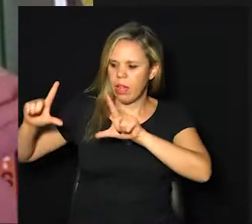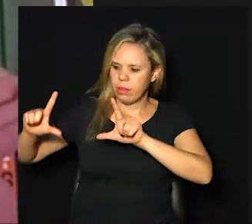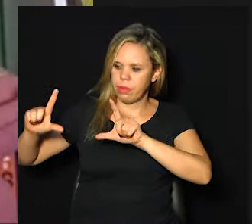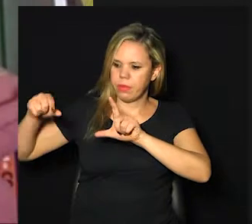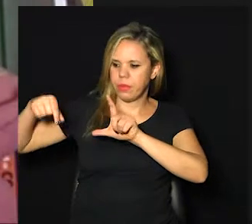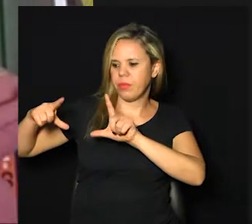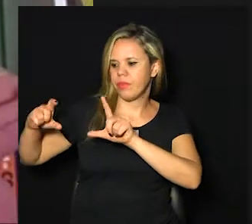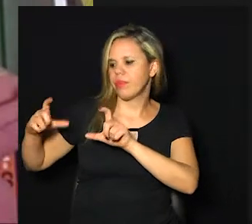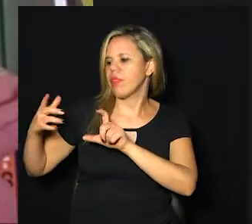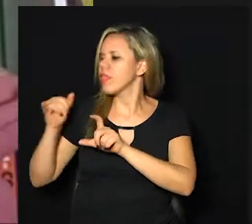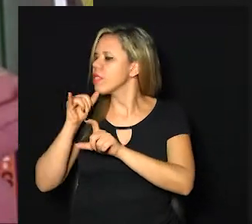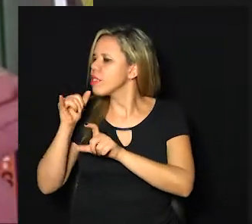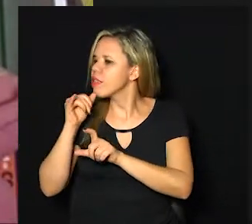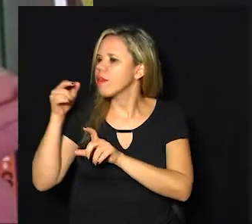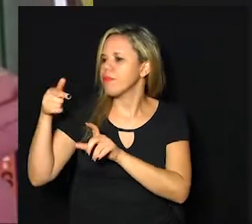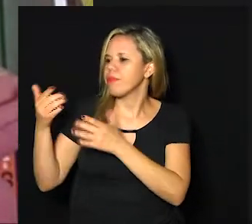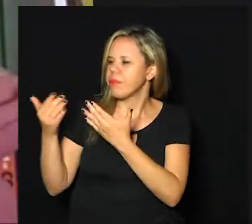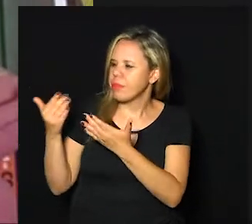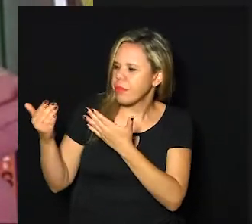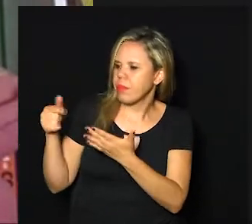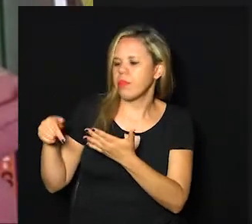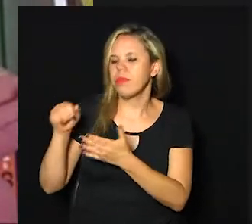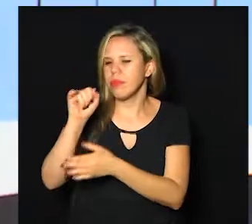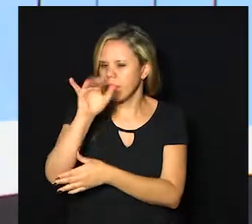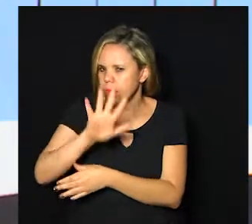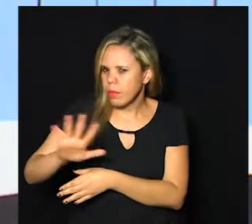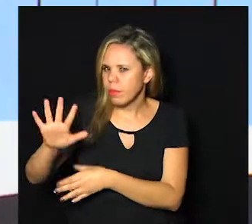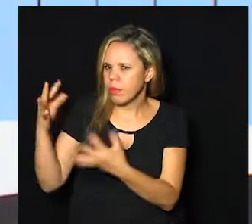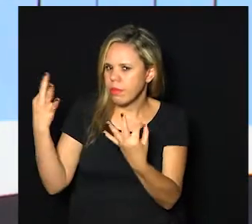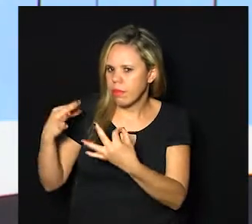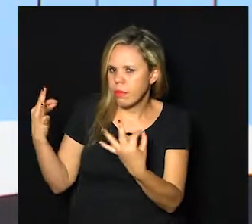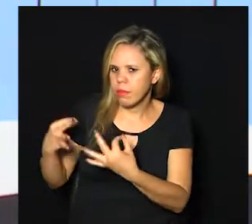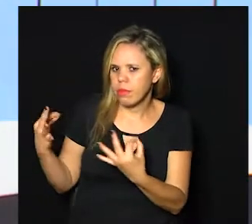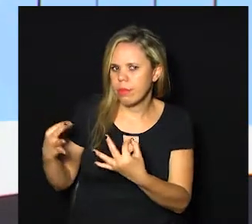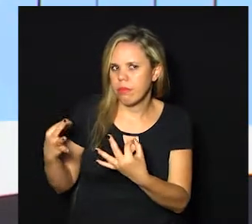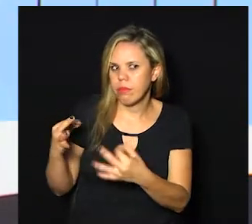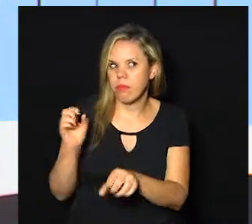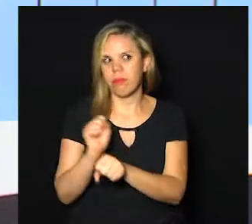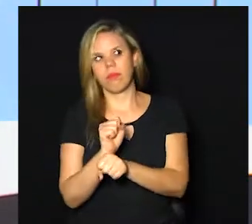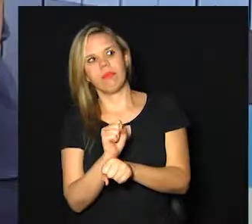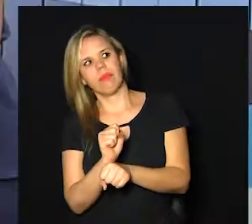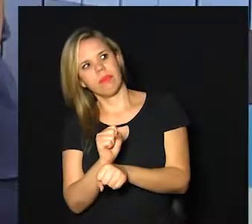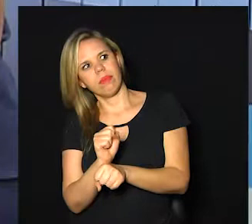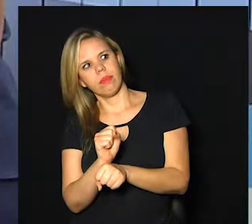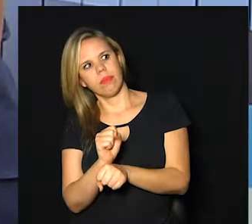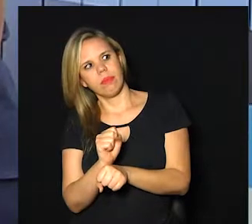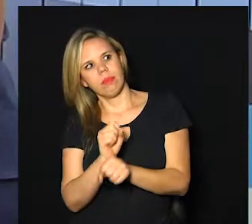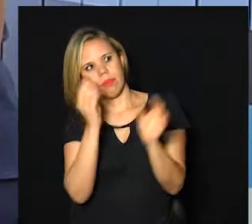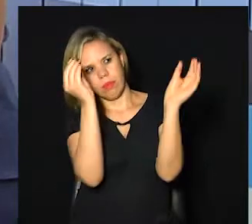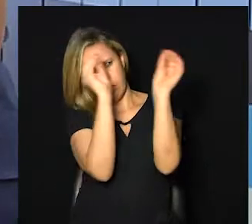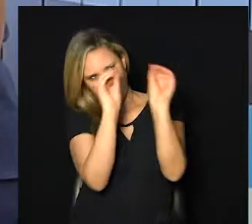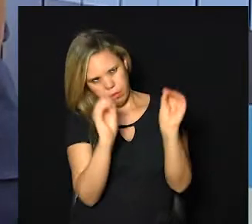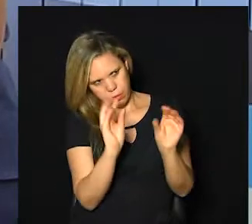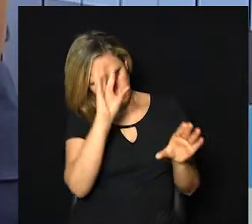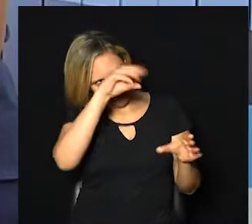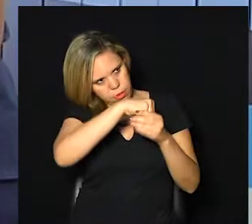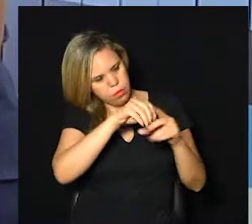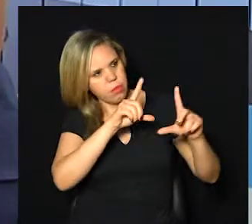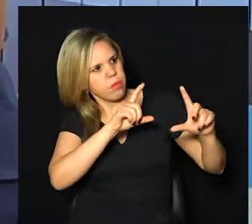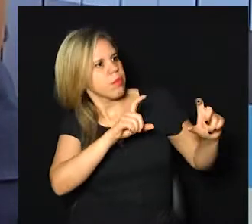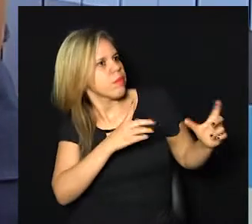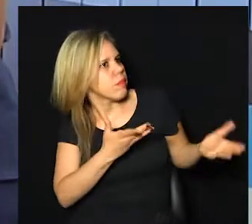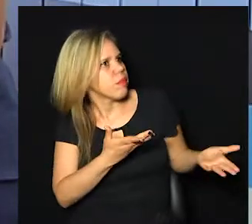fala que o retrato é a imagem da perfeição congelada, porque você se molda para caber no retrato,